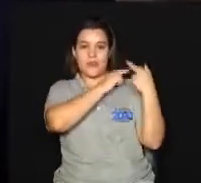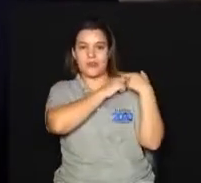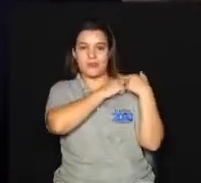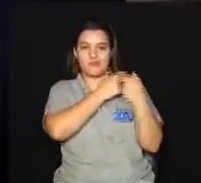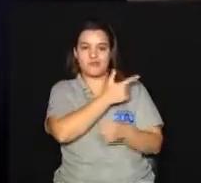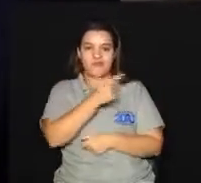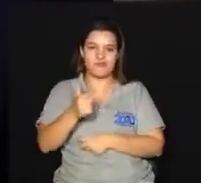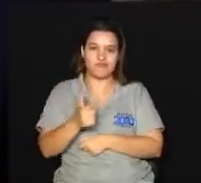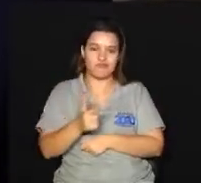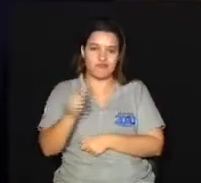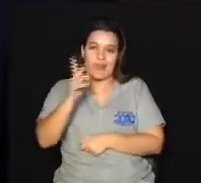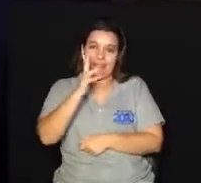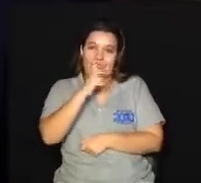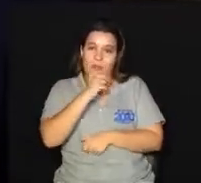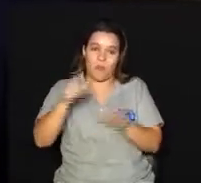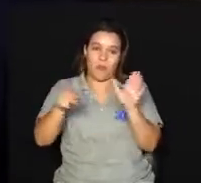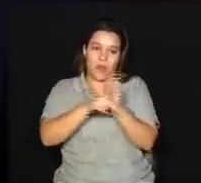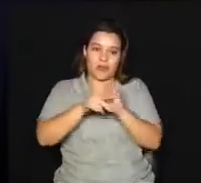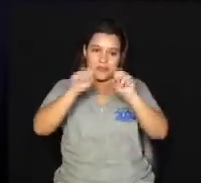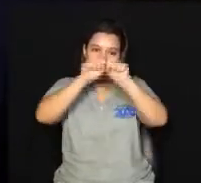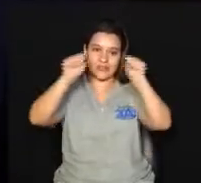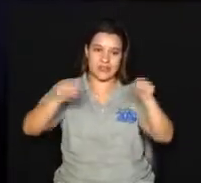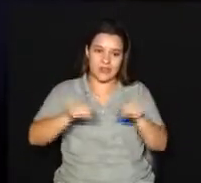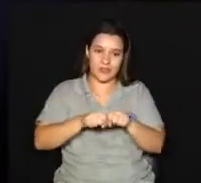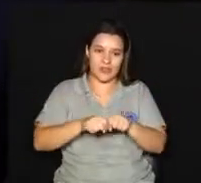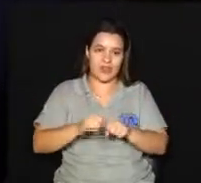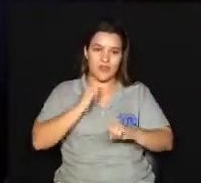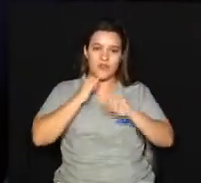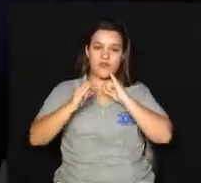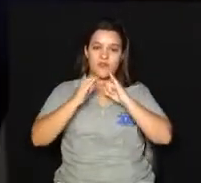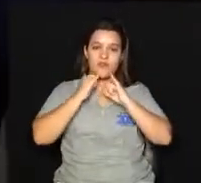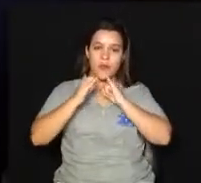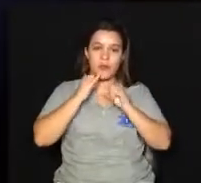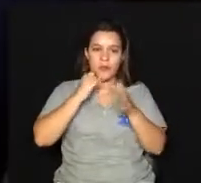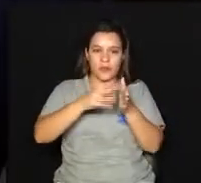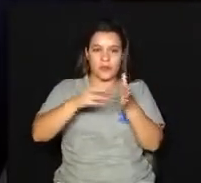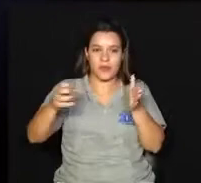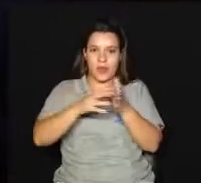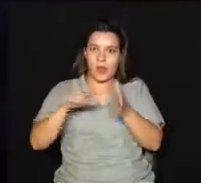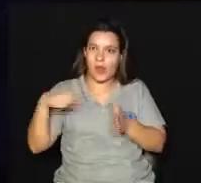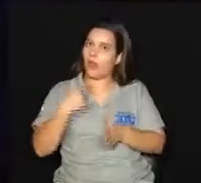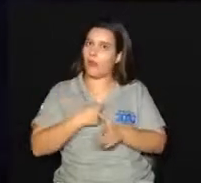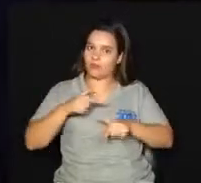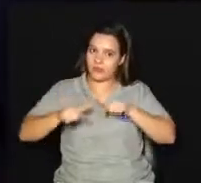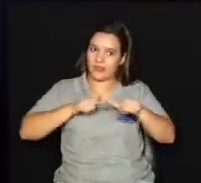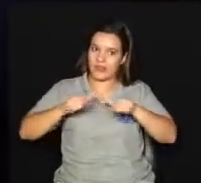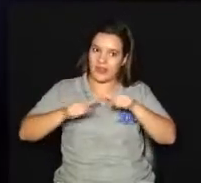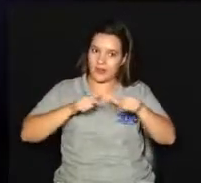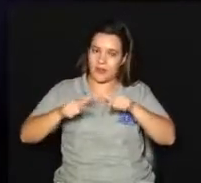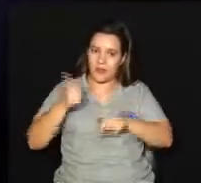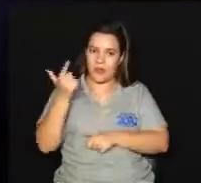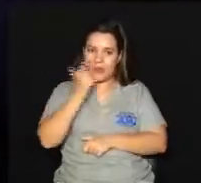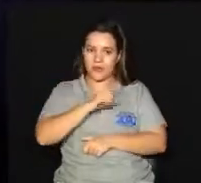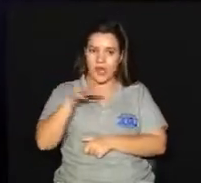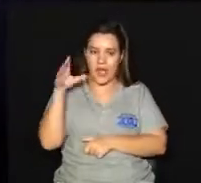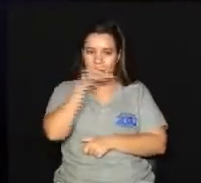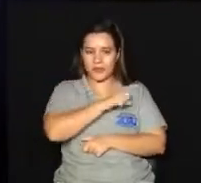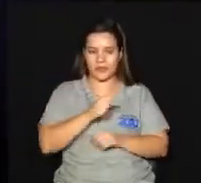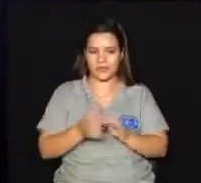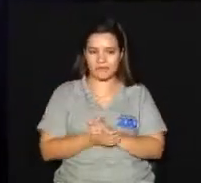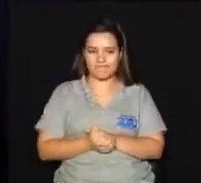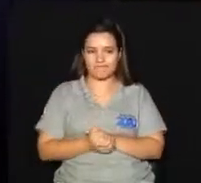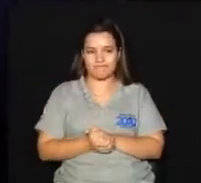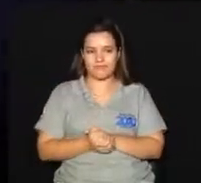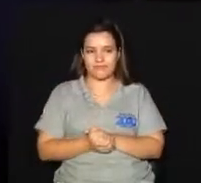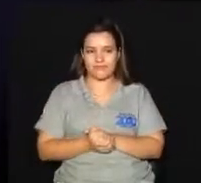lentidão do sistema no processo de transmissão. Tá. E a gente está fazendo o possível para... Quando a gente fala,